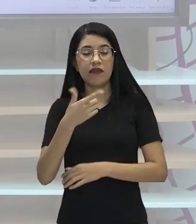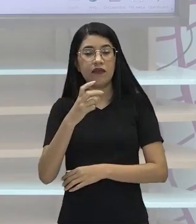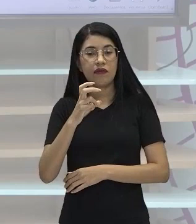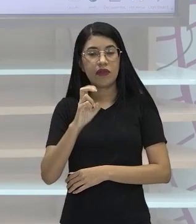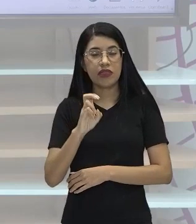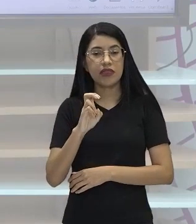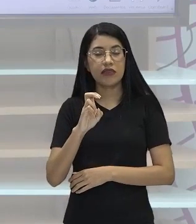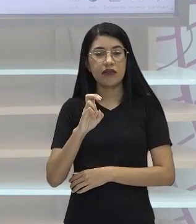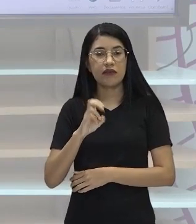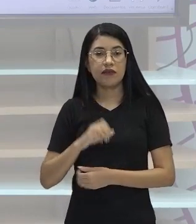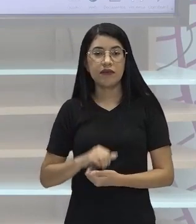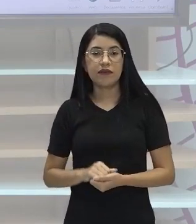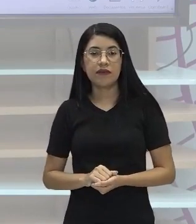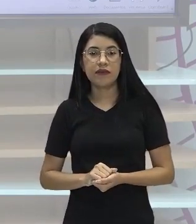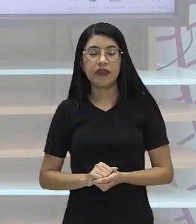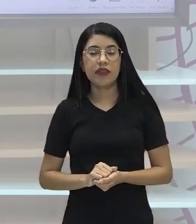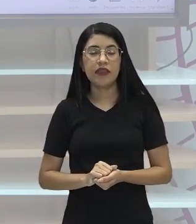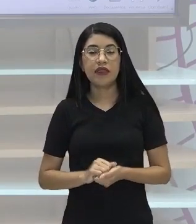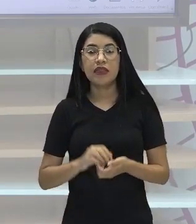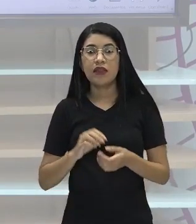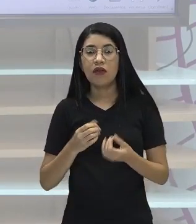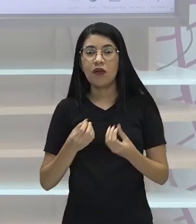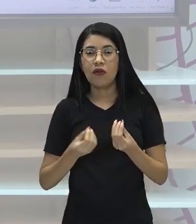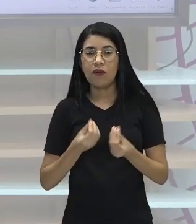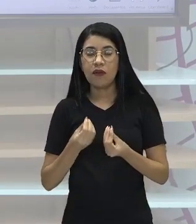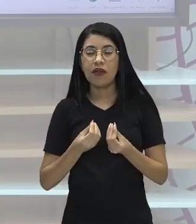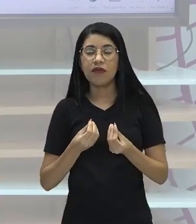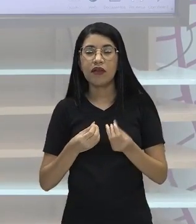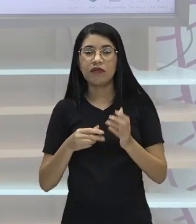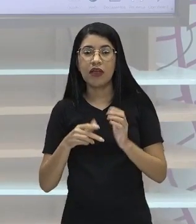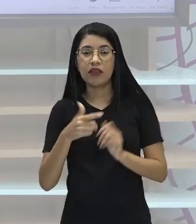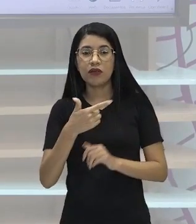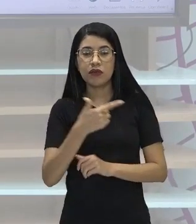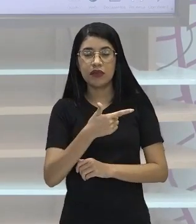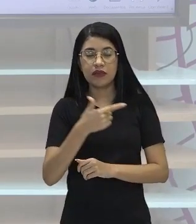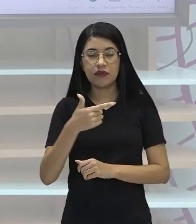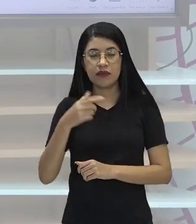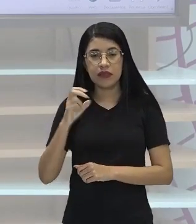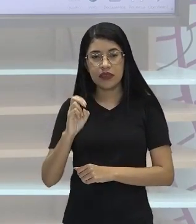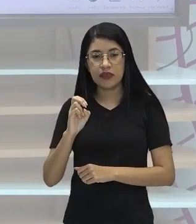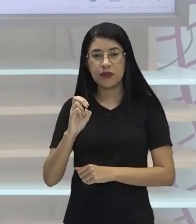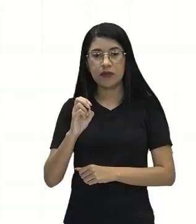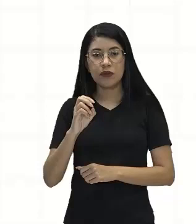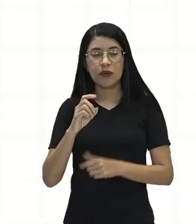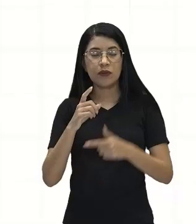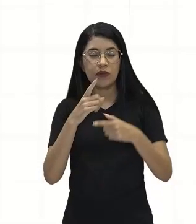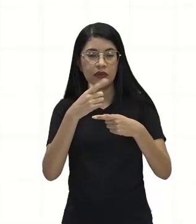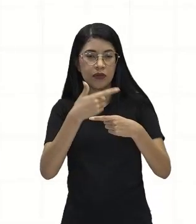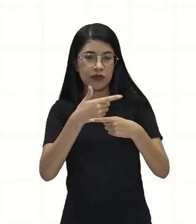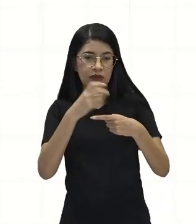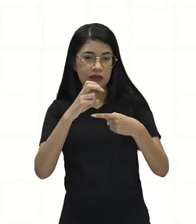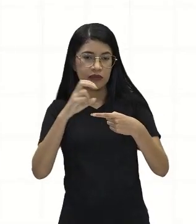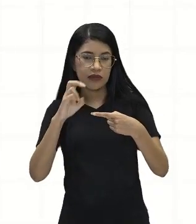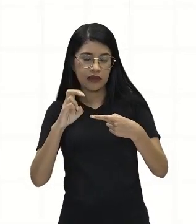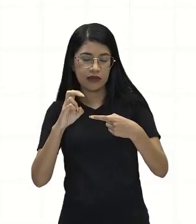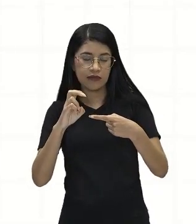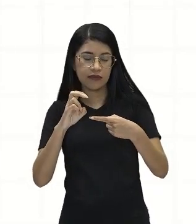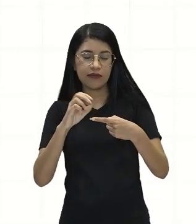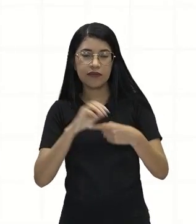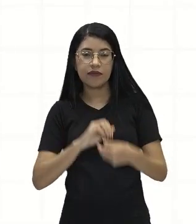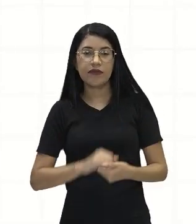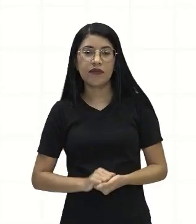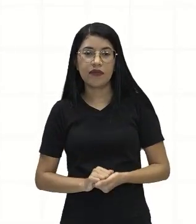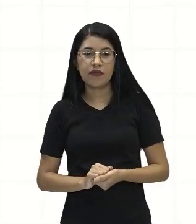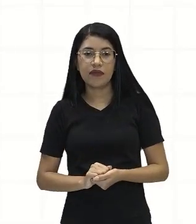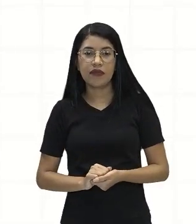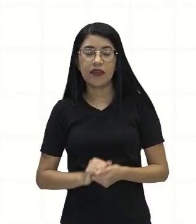vai ficar 225 sobre 100, como está aqui. Ó. Vem, olha para mim, olha só aqui. Então, está aqui, ó,